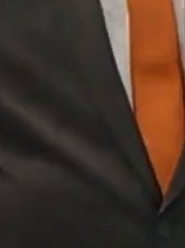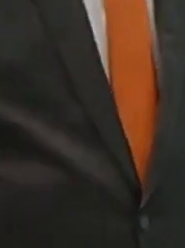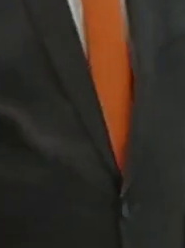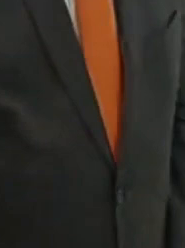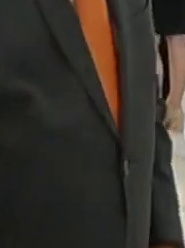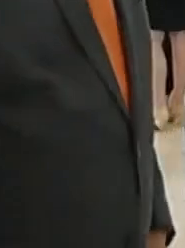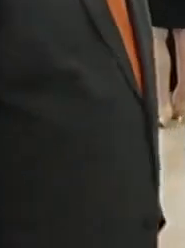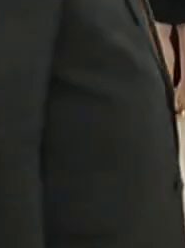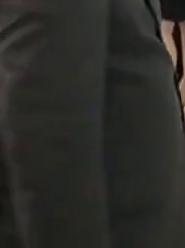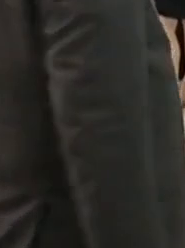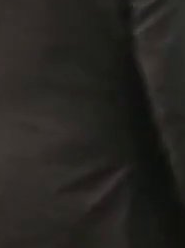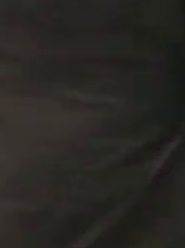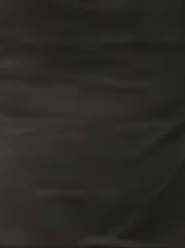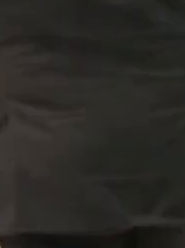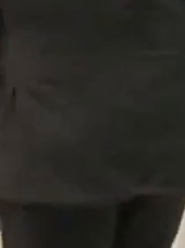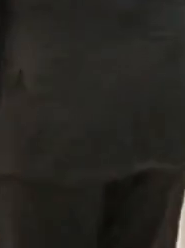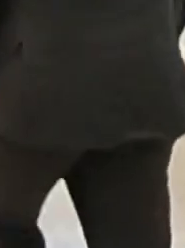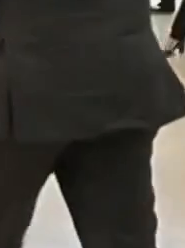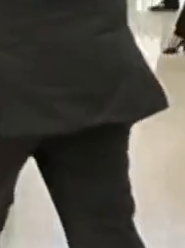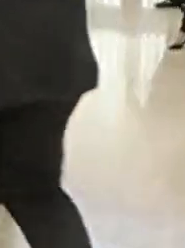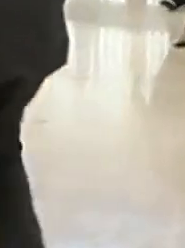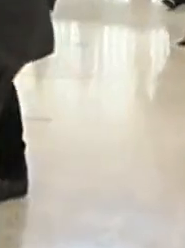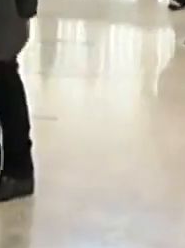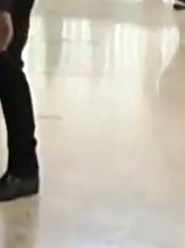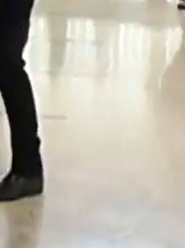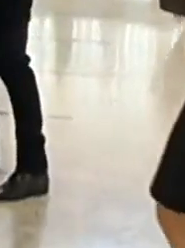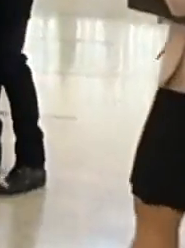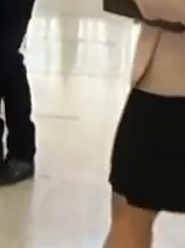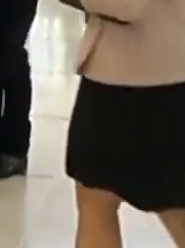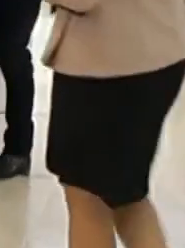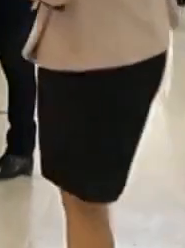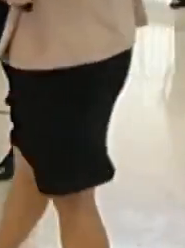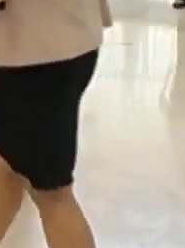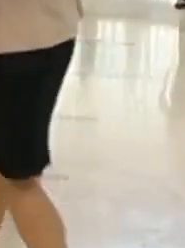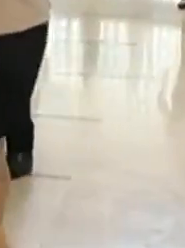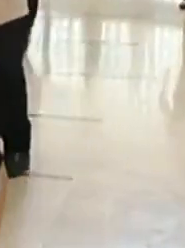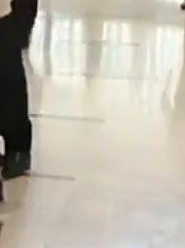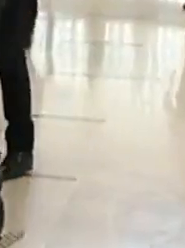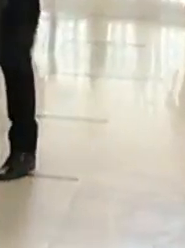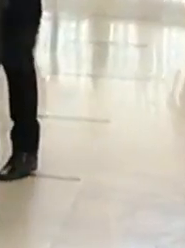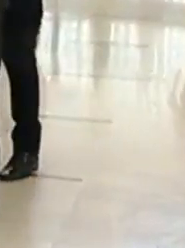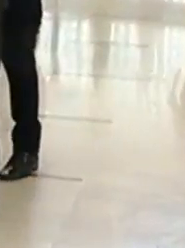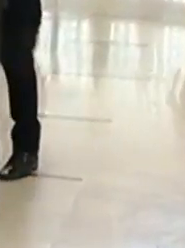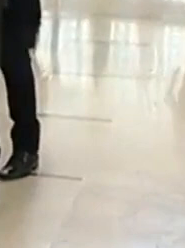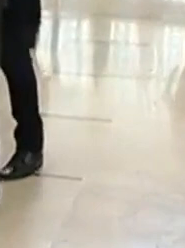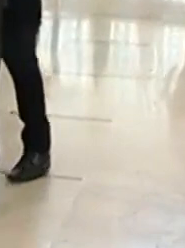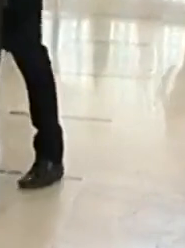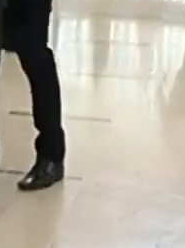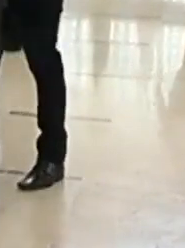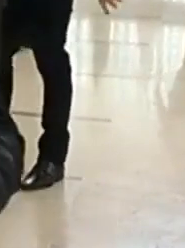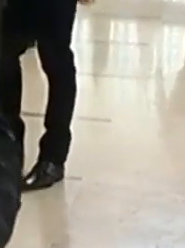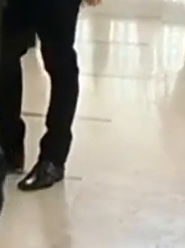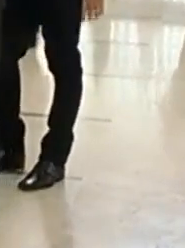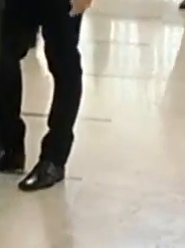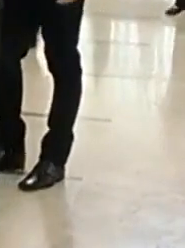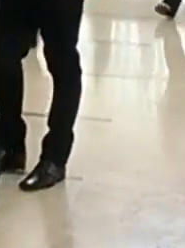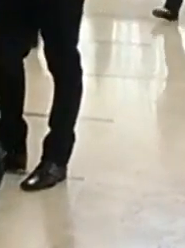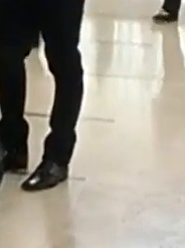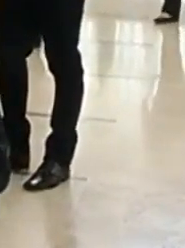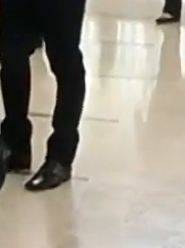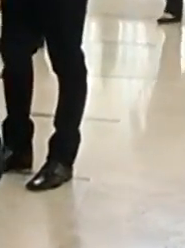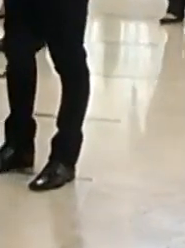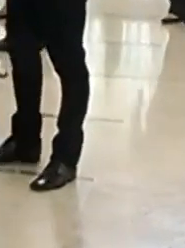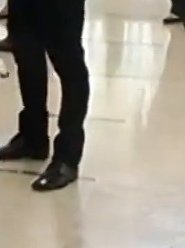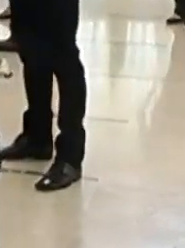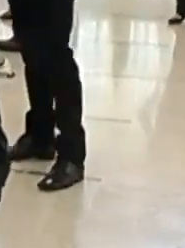Novo, um dos três deputados eleitos aí pelo partido, né, o mesmo partido do governador Romeu Zema, falando aí um pouco sobre essas primeiras impressões que ele